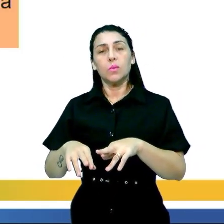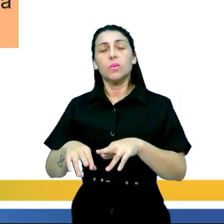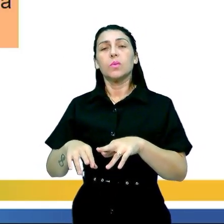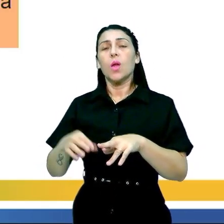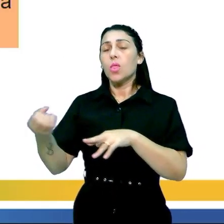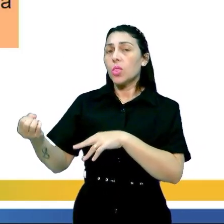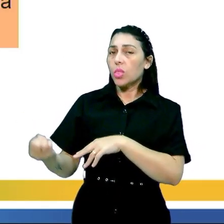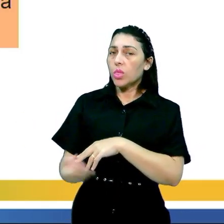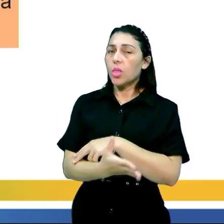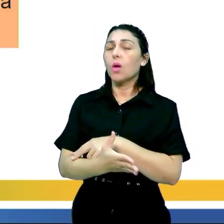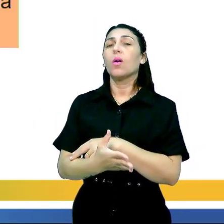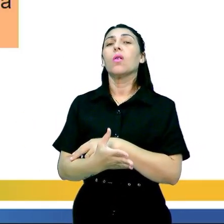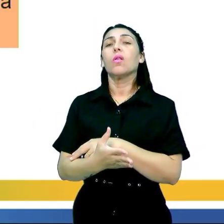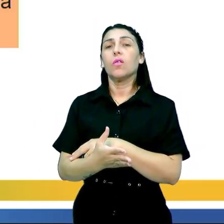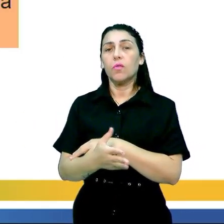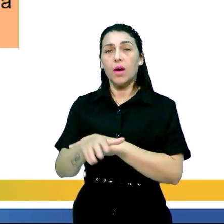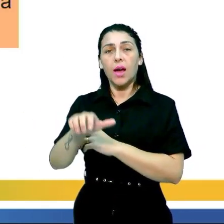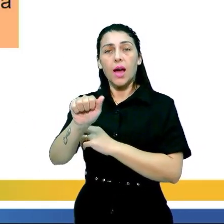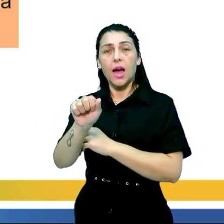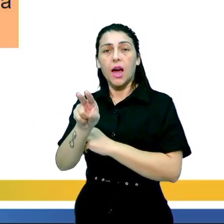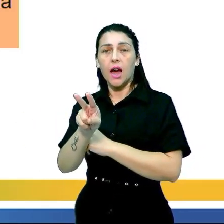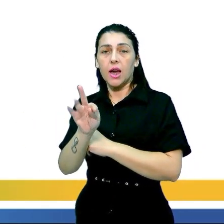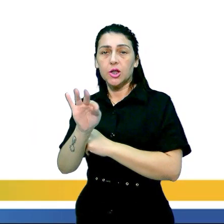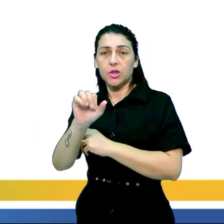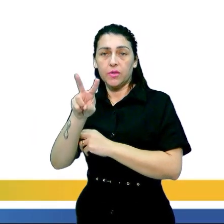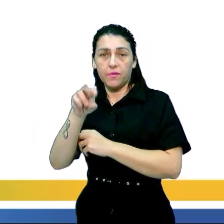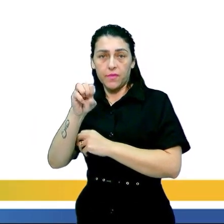uma nova era de ativismo virtual.